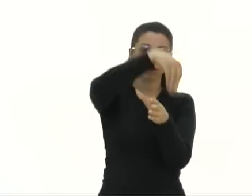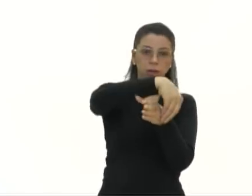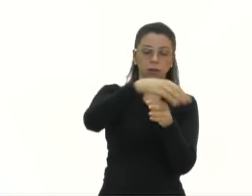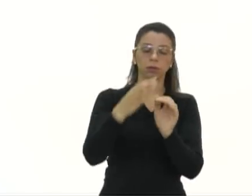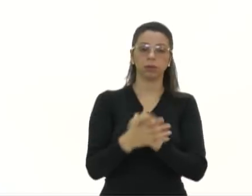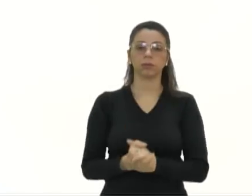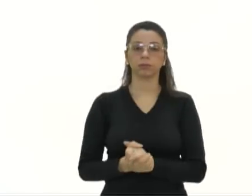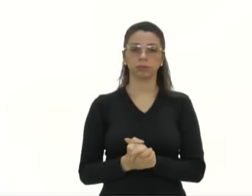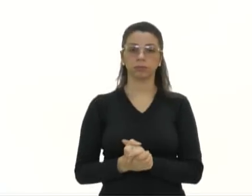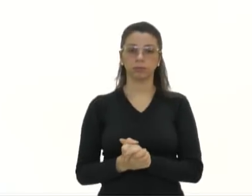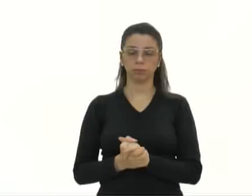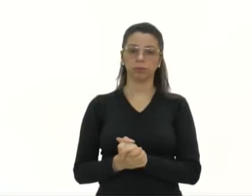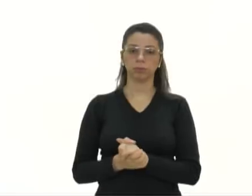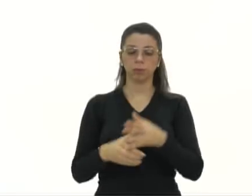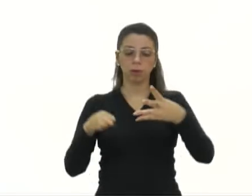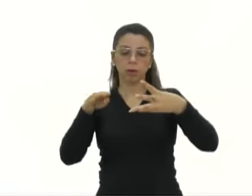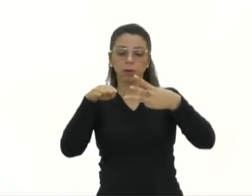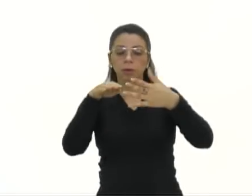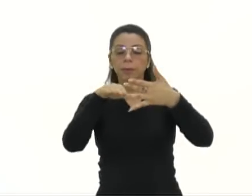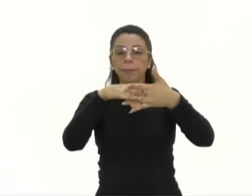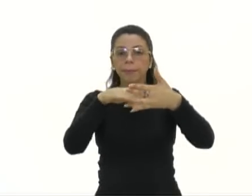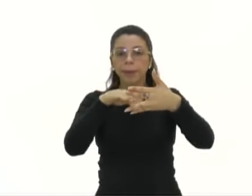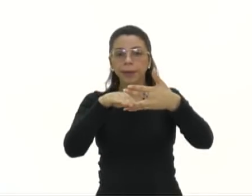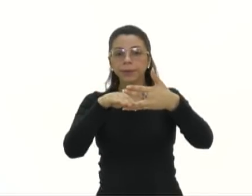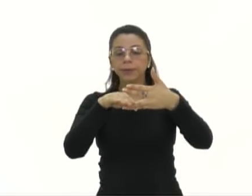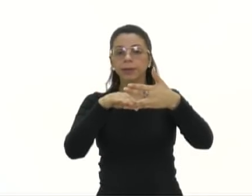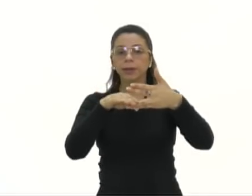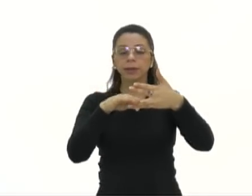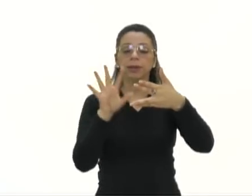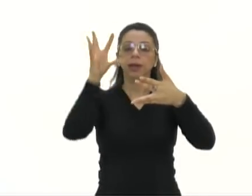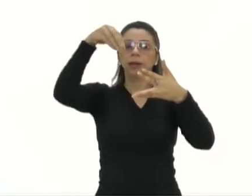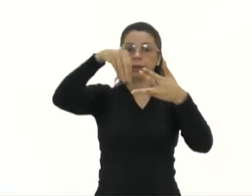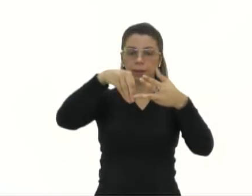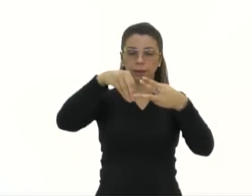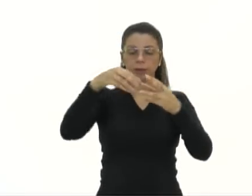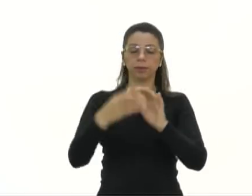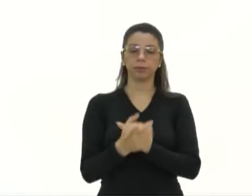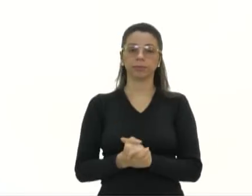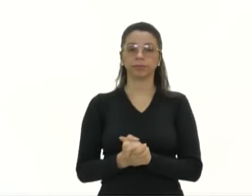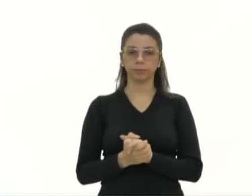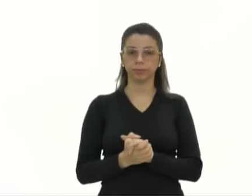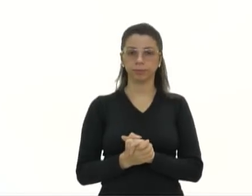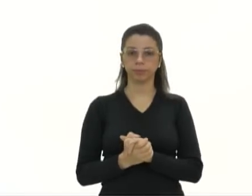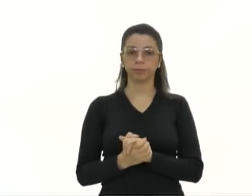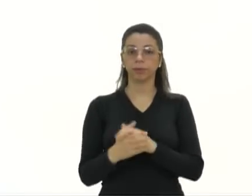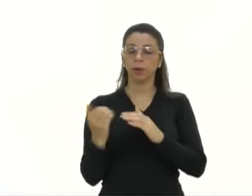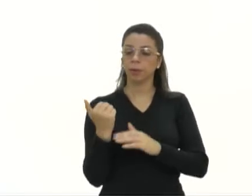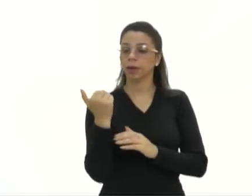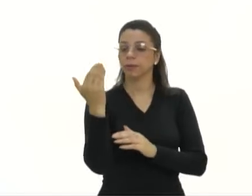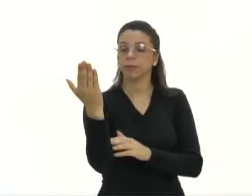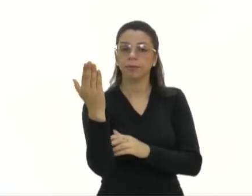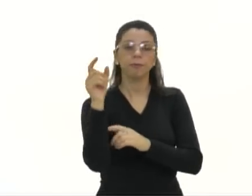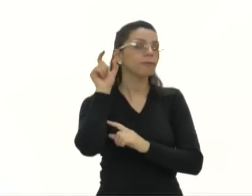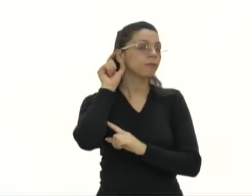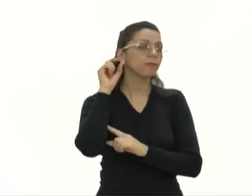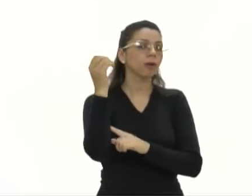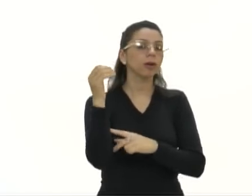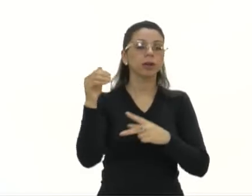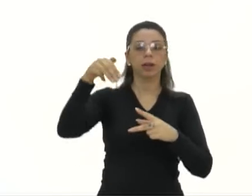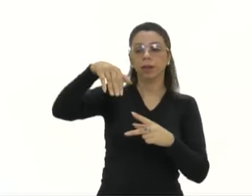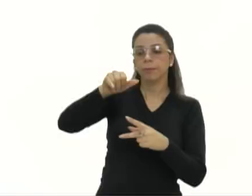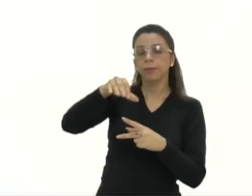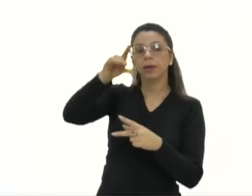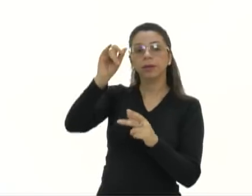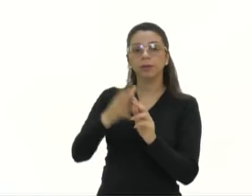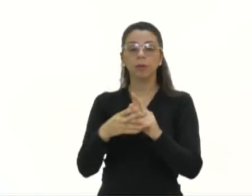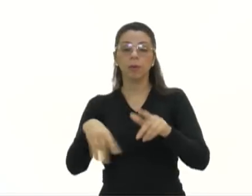B, a orelha média com a orelha interna. Letra C, a orelha externa com a orelha média. Ou a letra